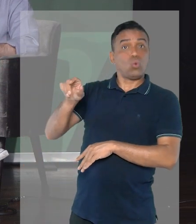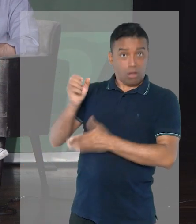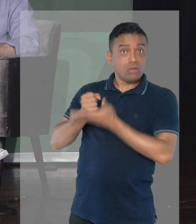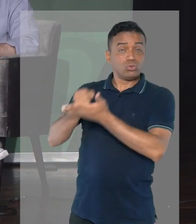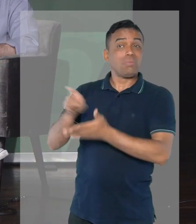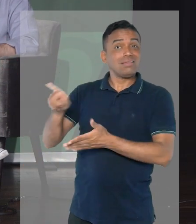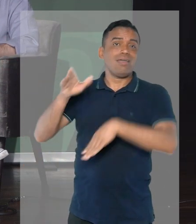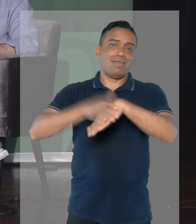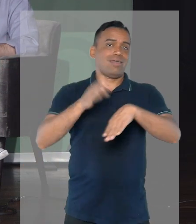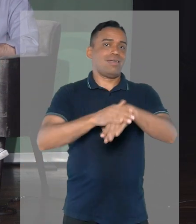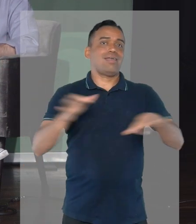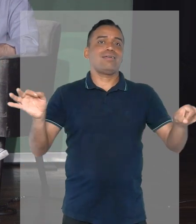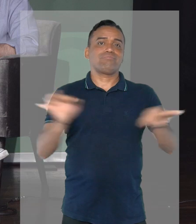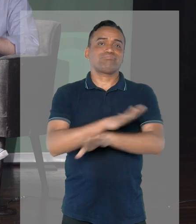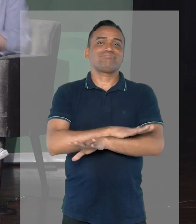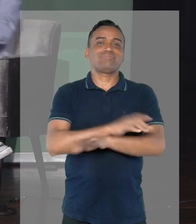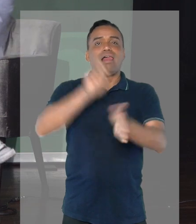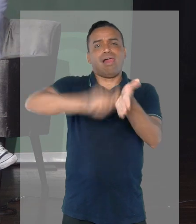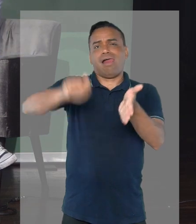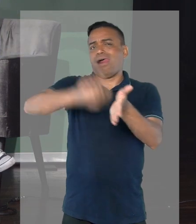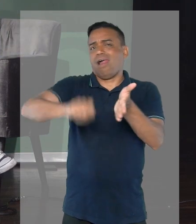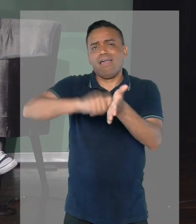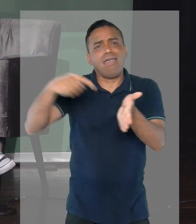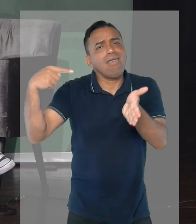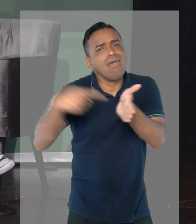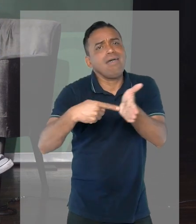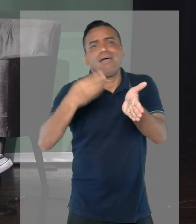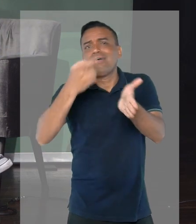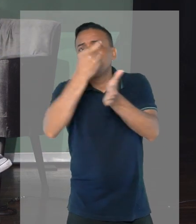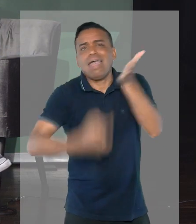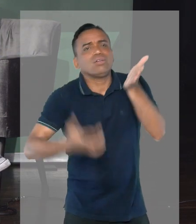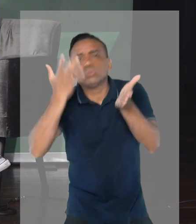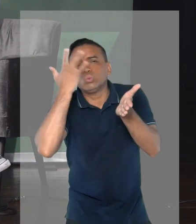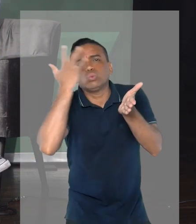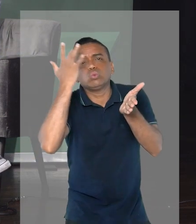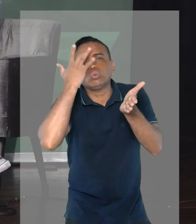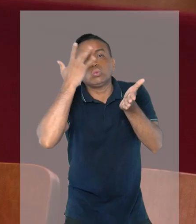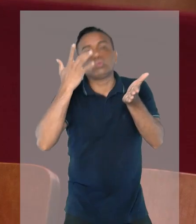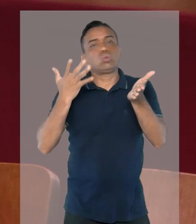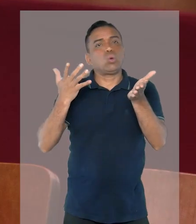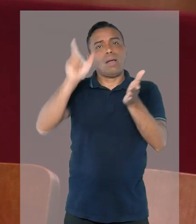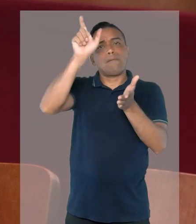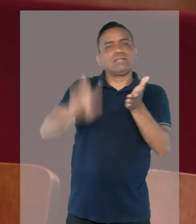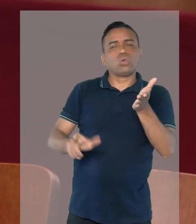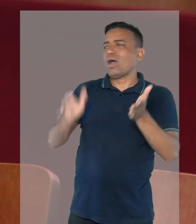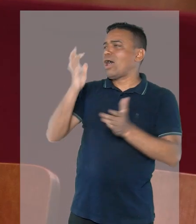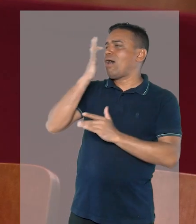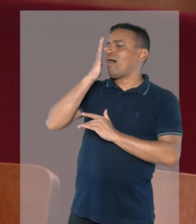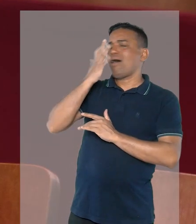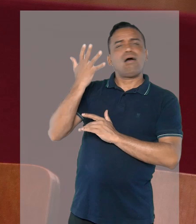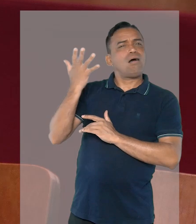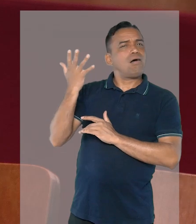é que fez, né? Ele é que é o craque dessa dessa história. O Rafael é uma pessoa absolutamente admirável, isso precisa ser